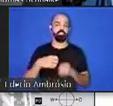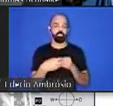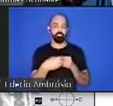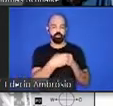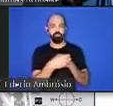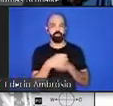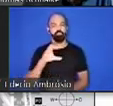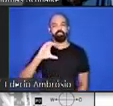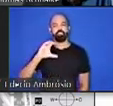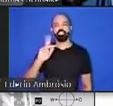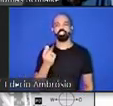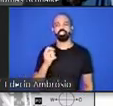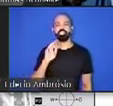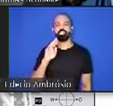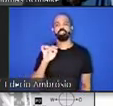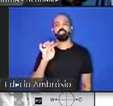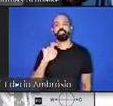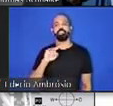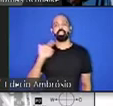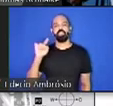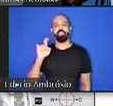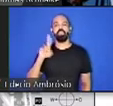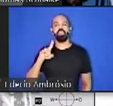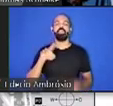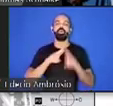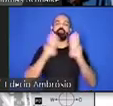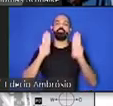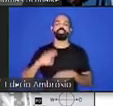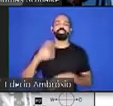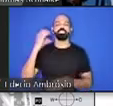como um museu científico para